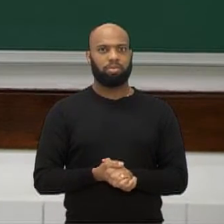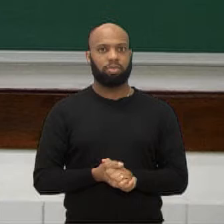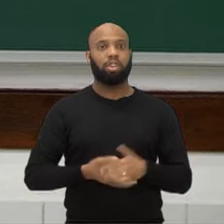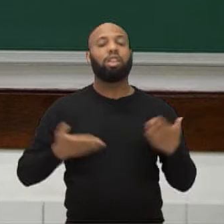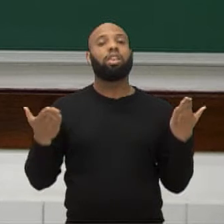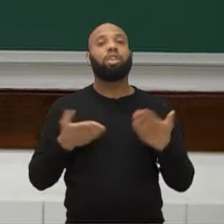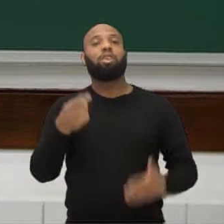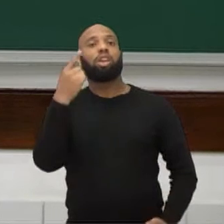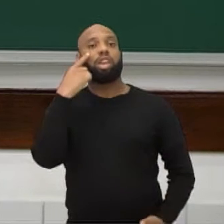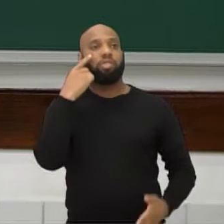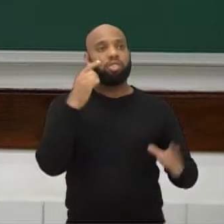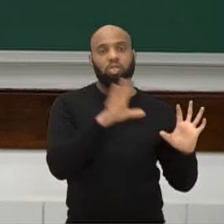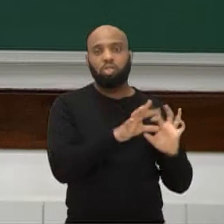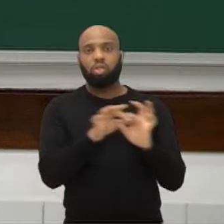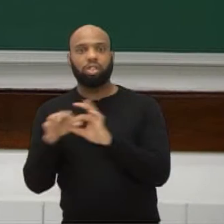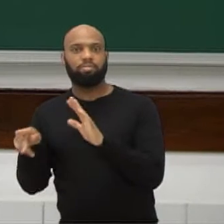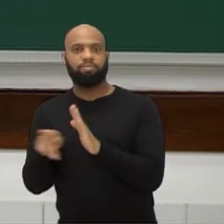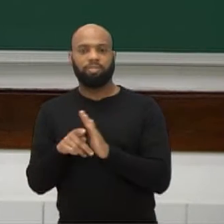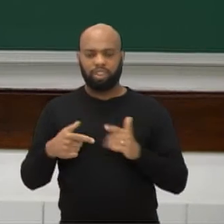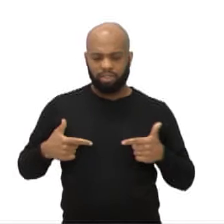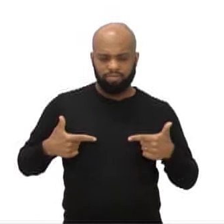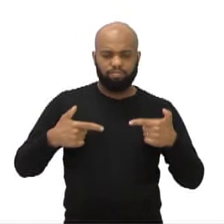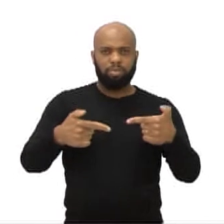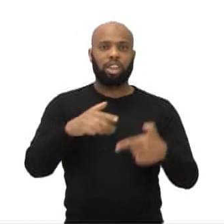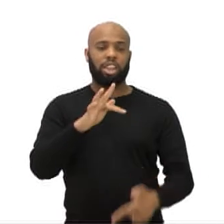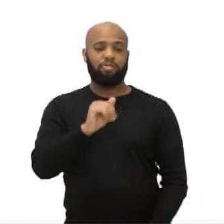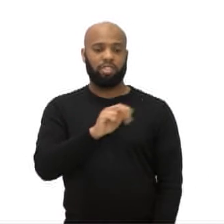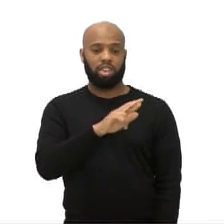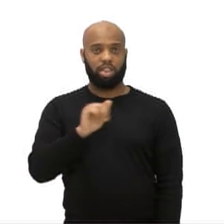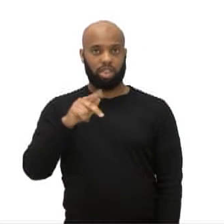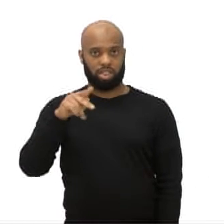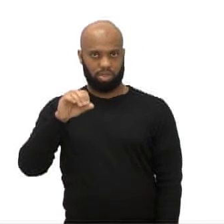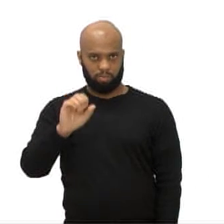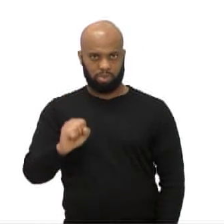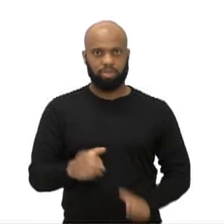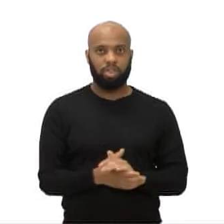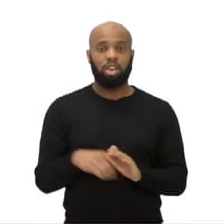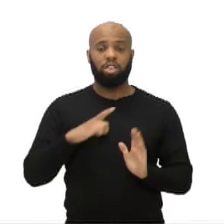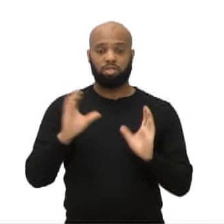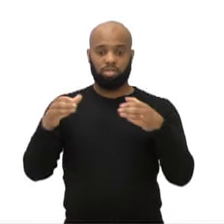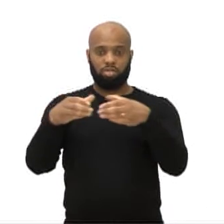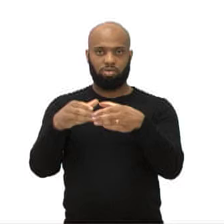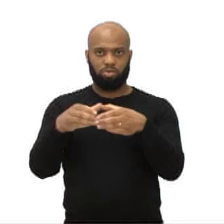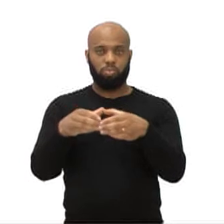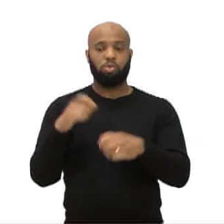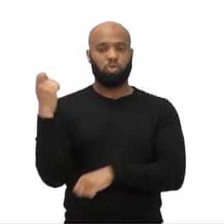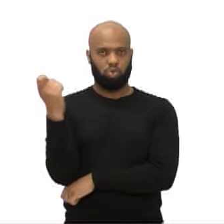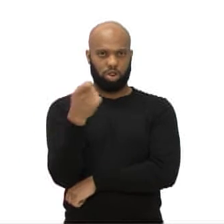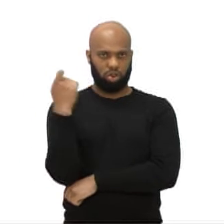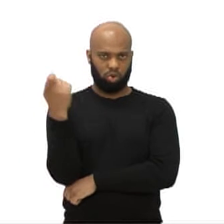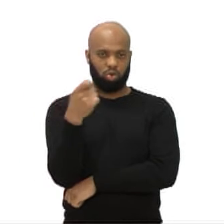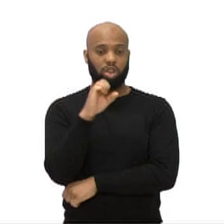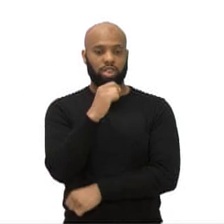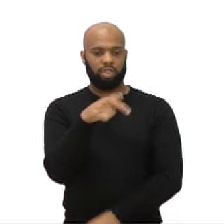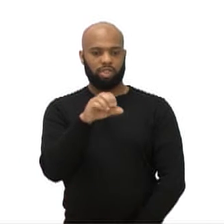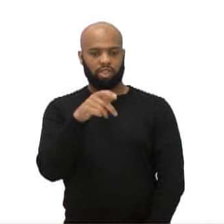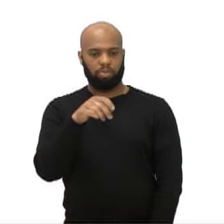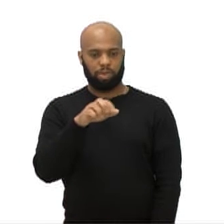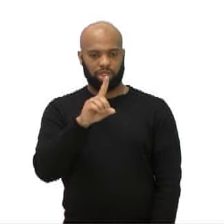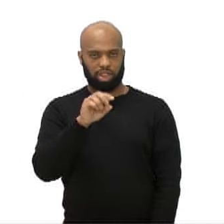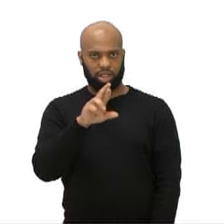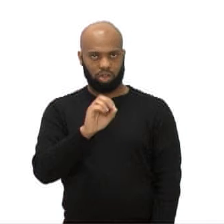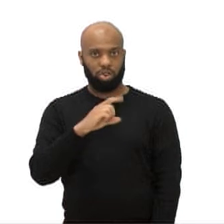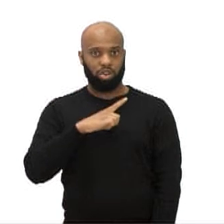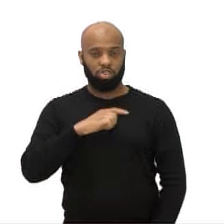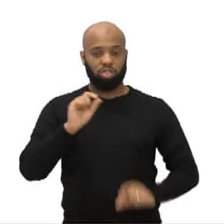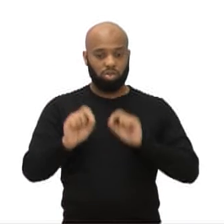Vamos ver o contexto então da Guerra dos Farrapos? Vamos lá? A província de São Pedro do Rio Grande do Sul tinha sua economia sustentada pela